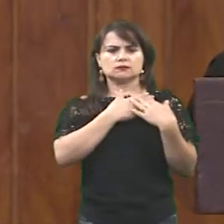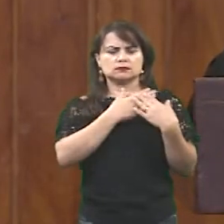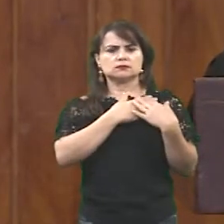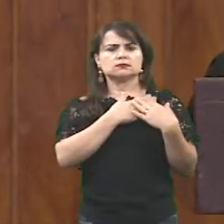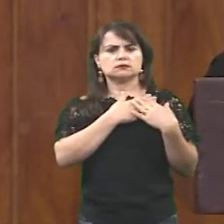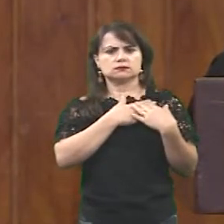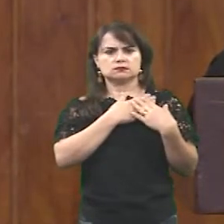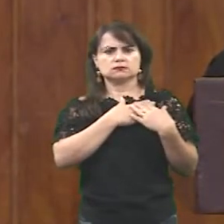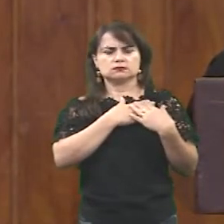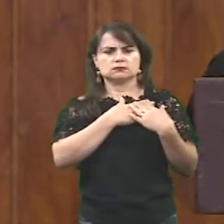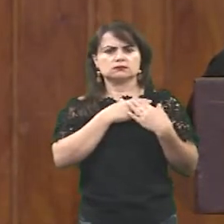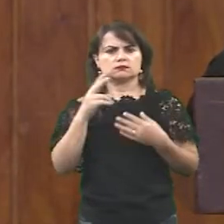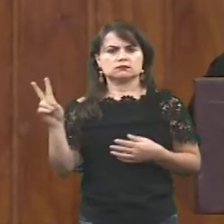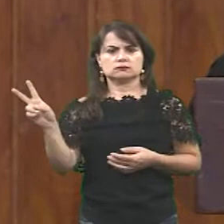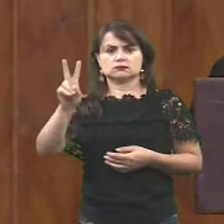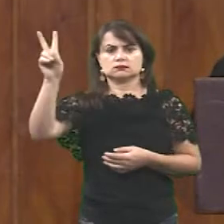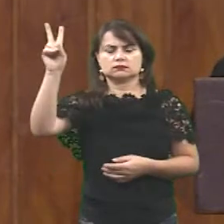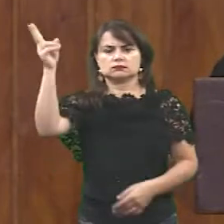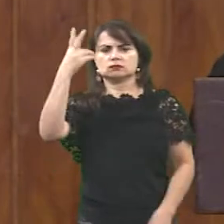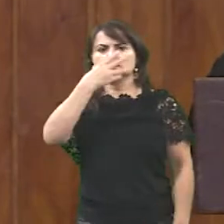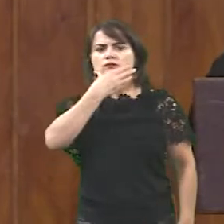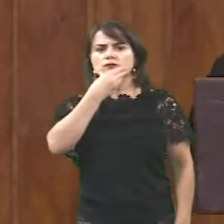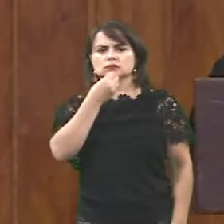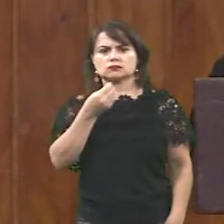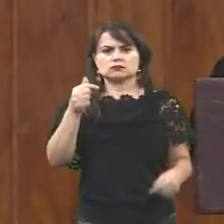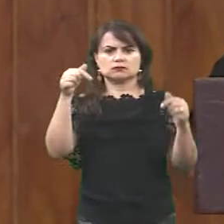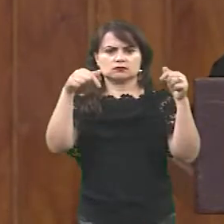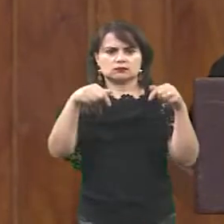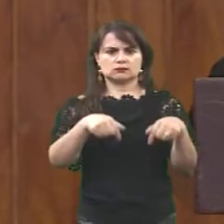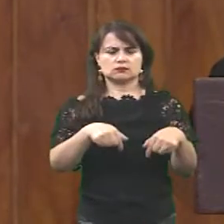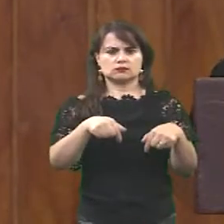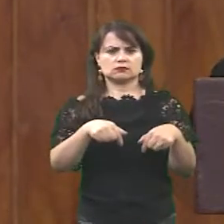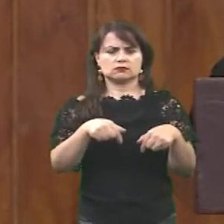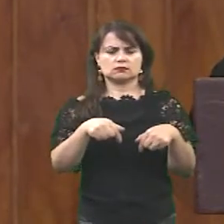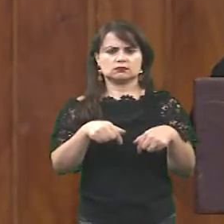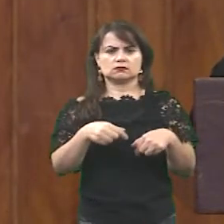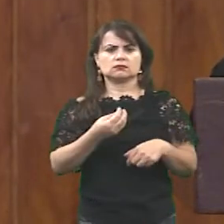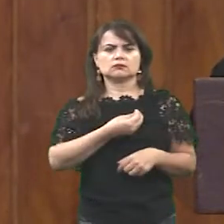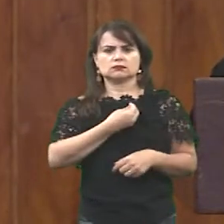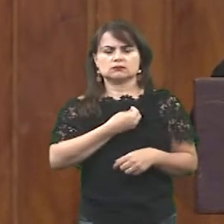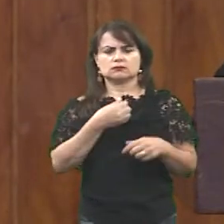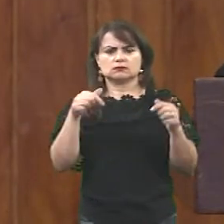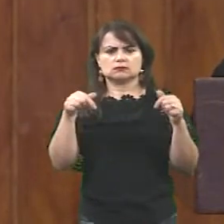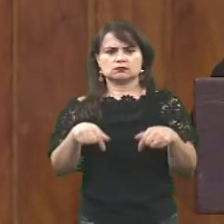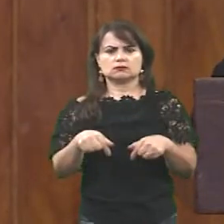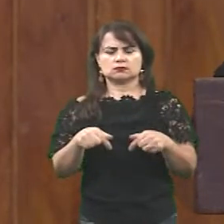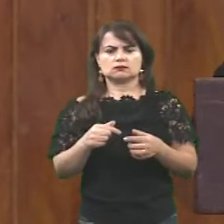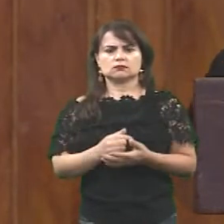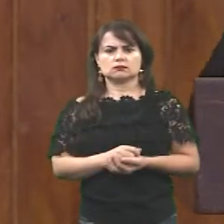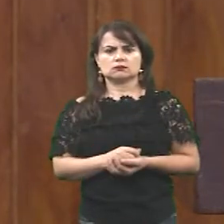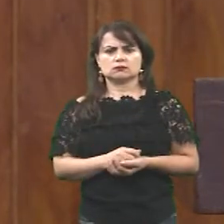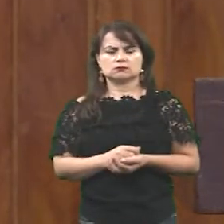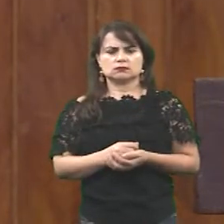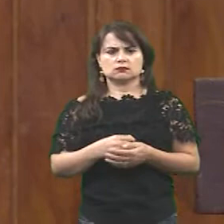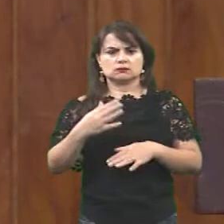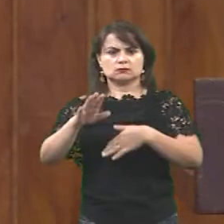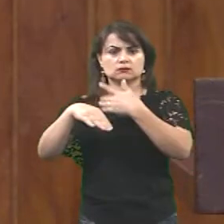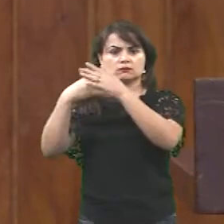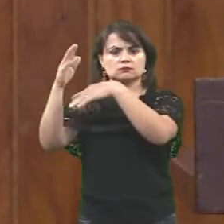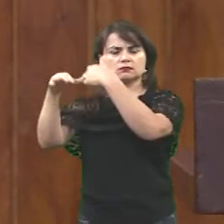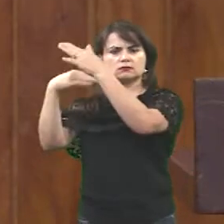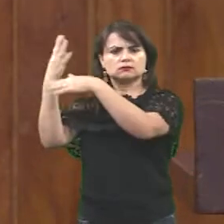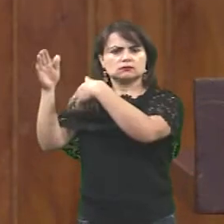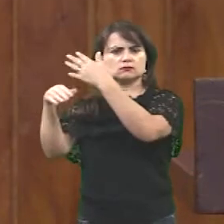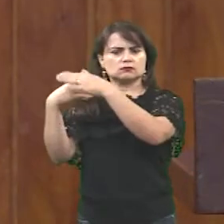desempenhando pelos valores homens que aqui se encontram presentes, que se empenham em desenvolver